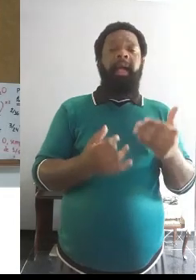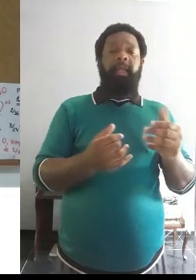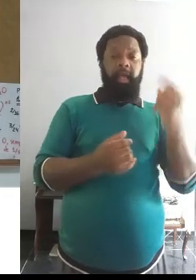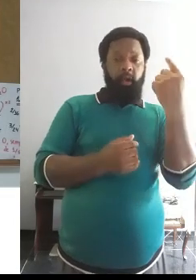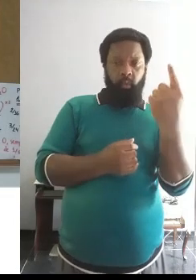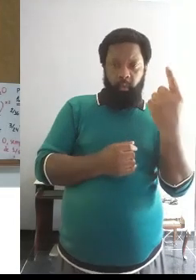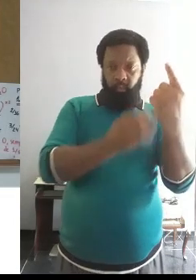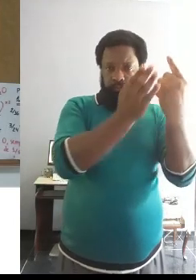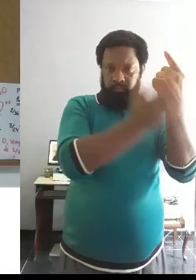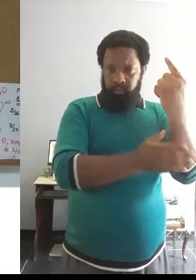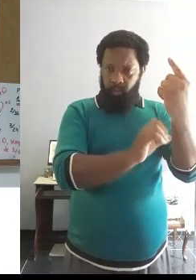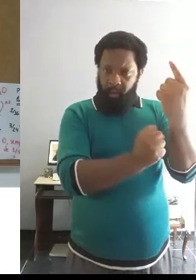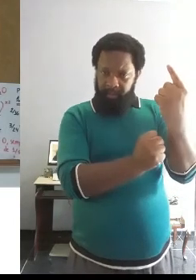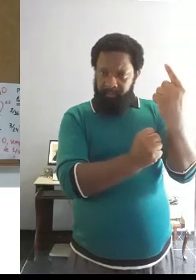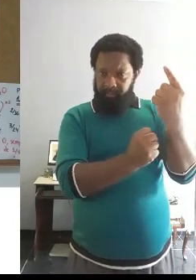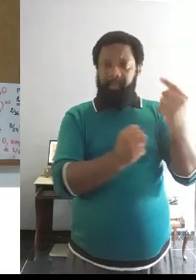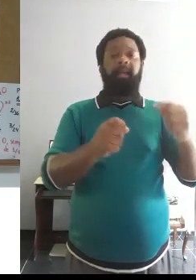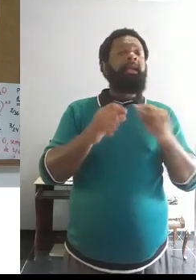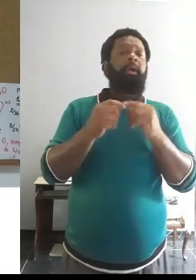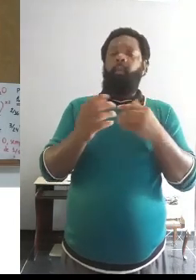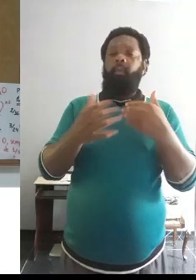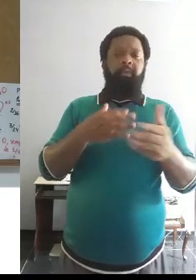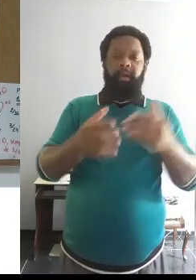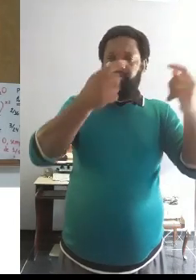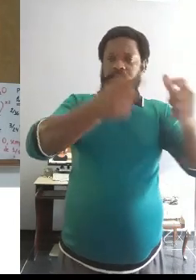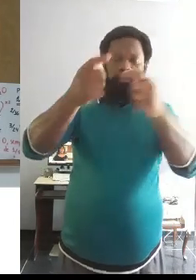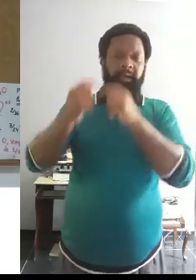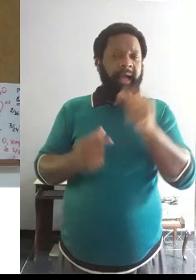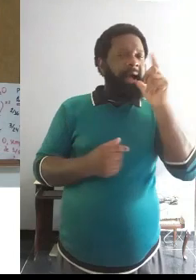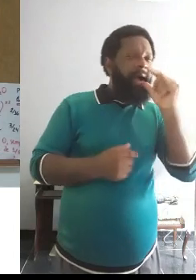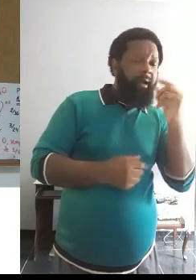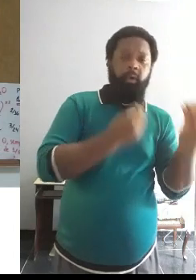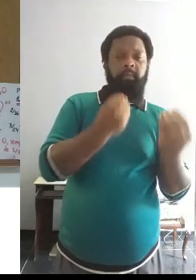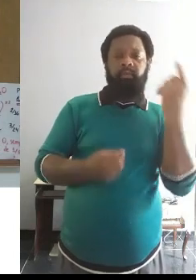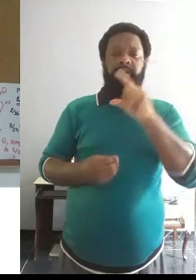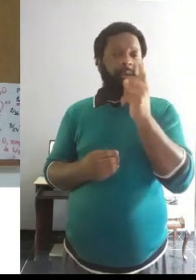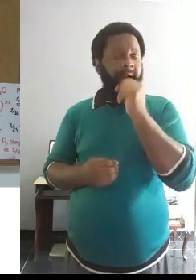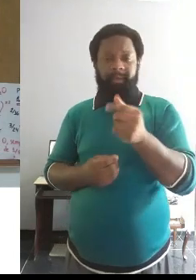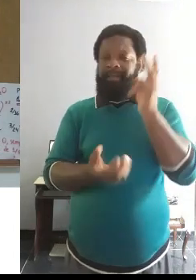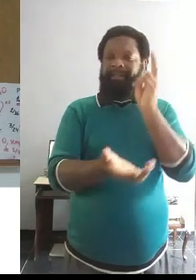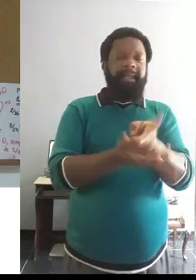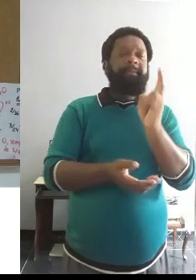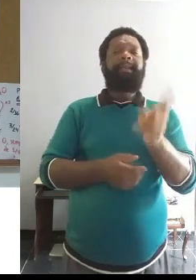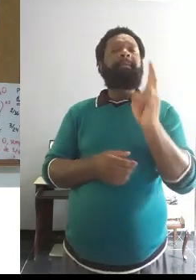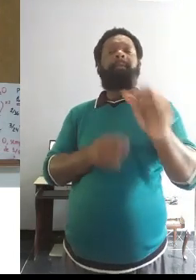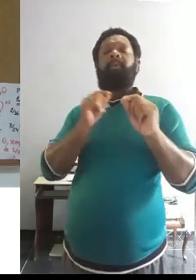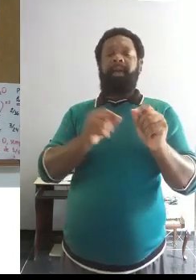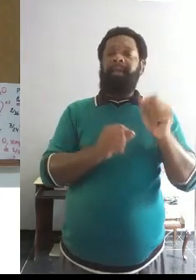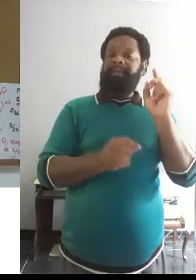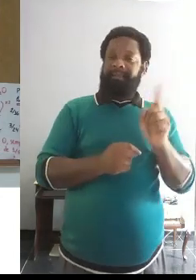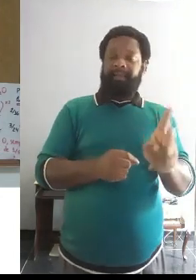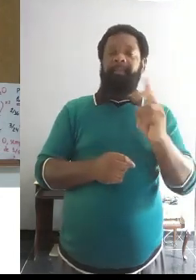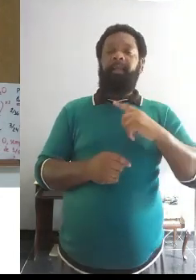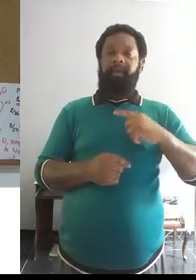de 1/8 em massa. Tudo bem? Não importa de onde a água veio, não importa qual foi o método de obtenção da água. Sempre